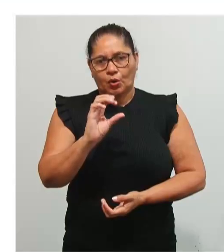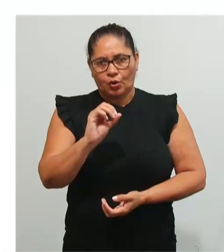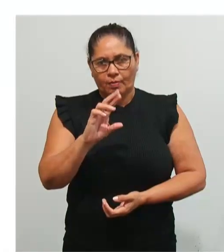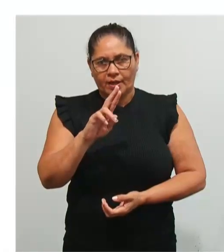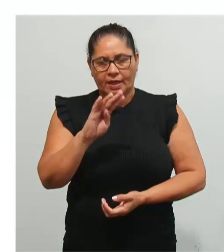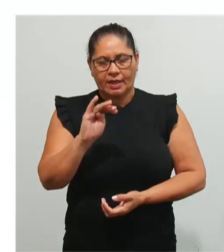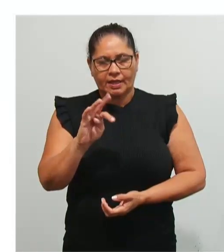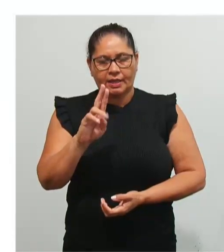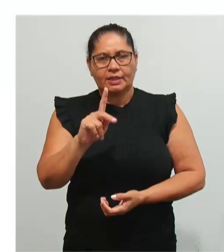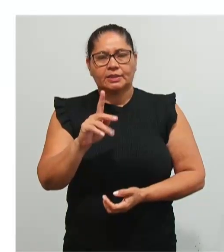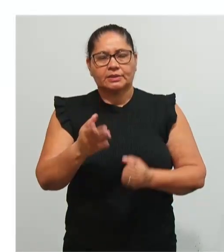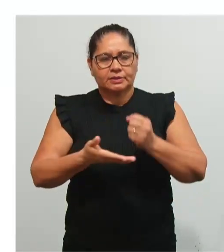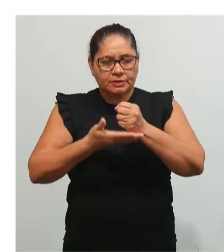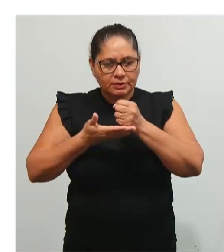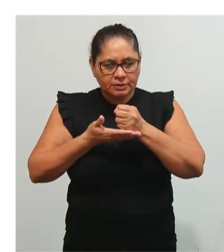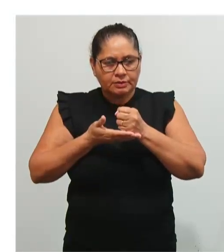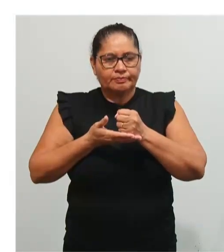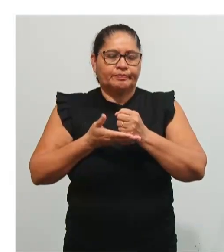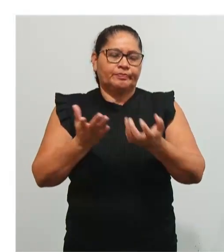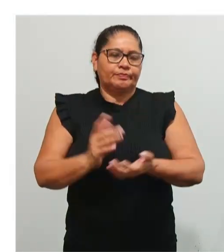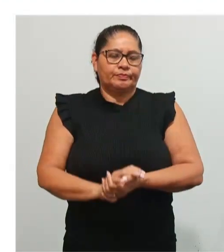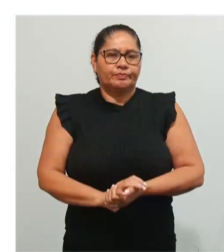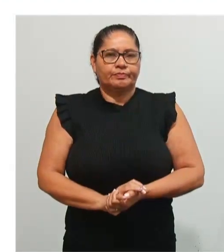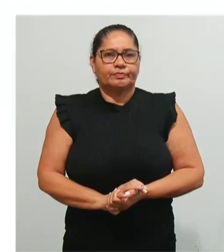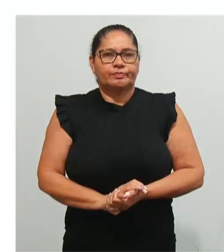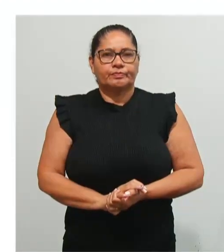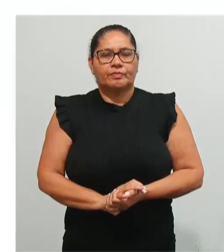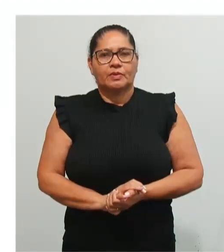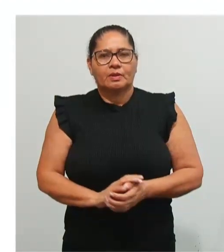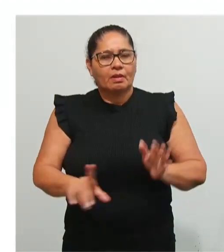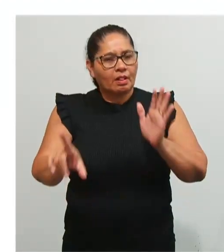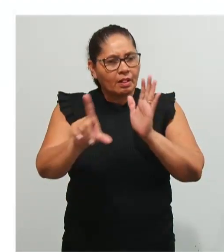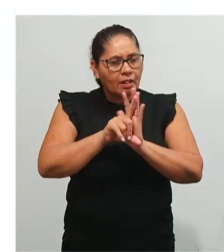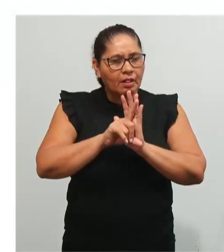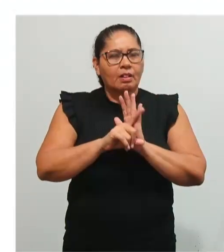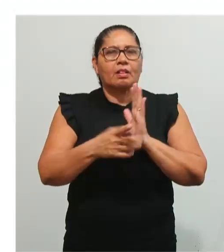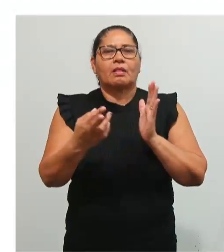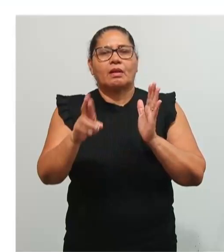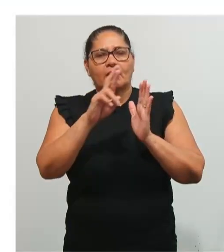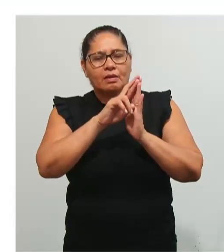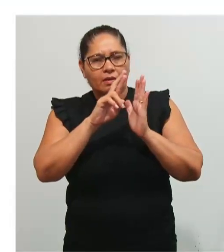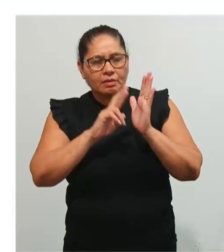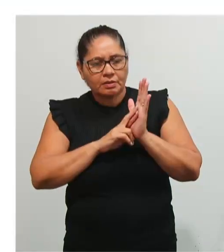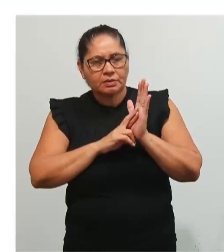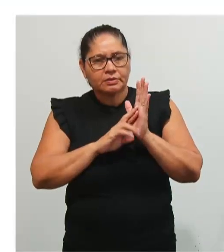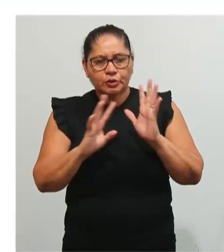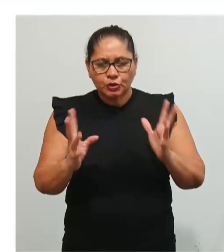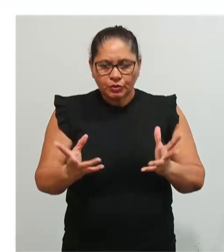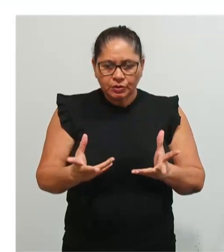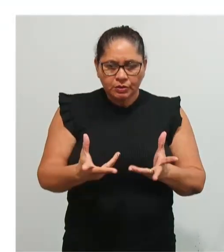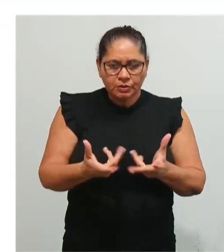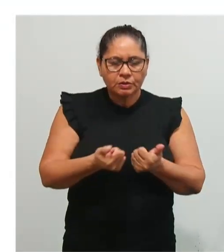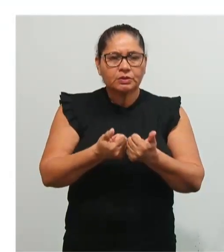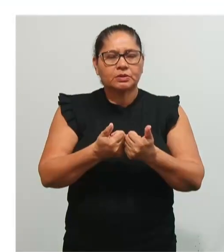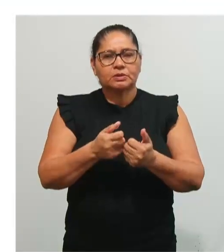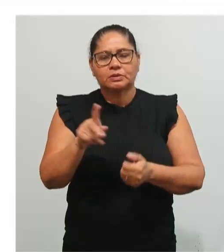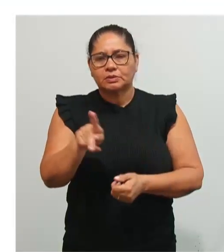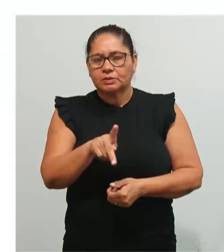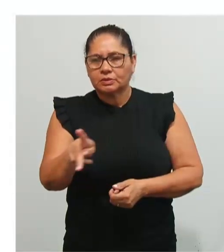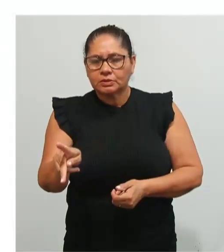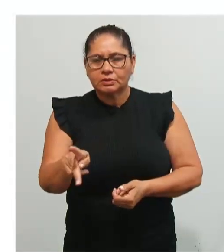tem como pilar, além dos princípios constitucionais, da legalidade, legitimidade, eficiência no gerenciamento dos recursos